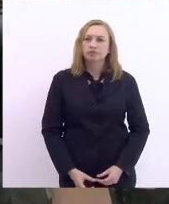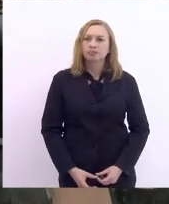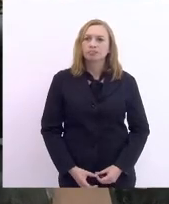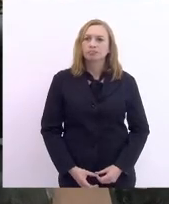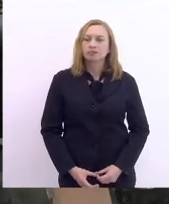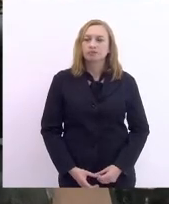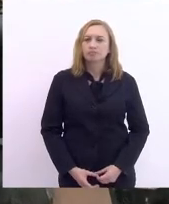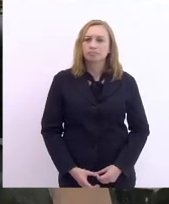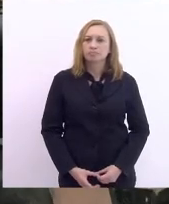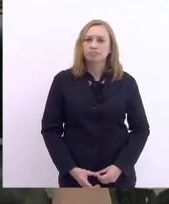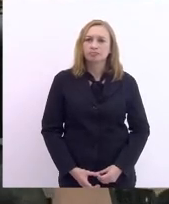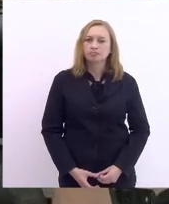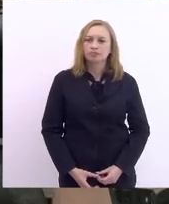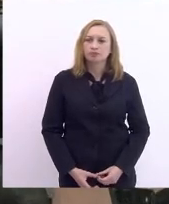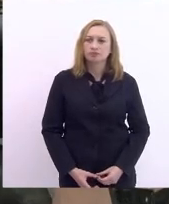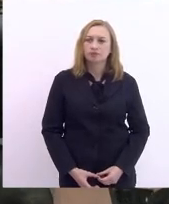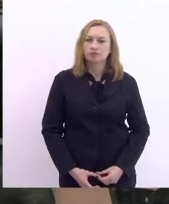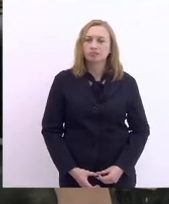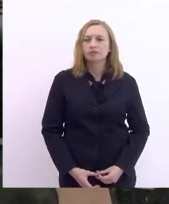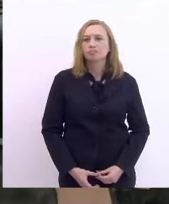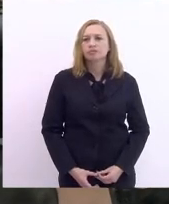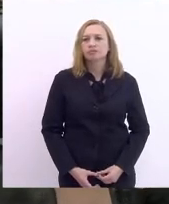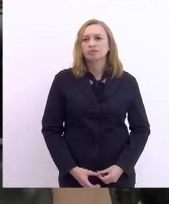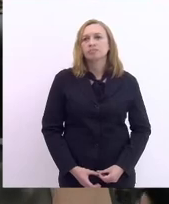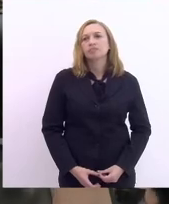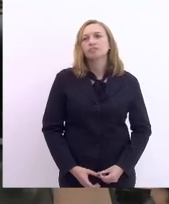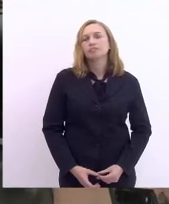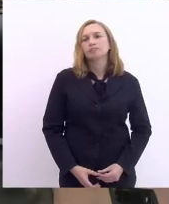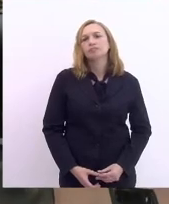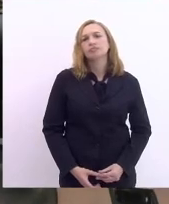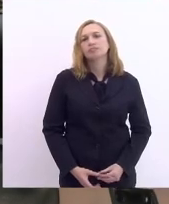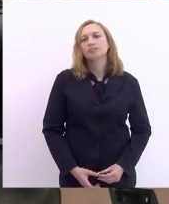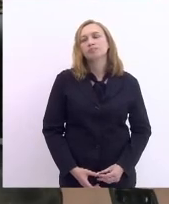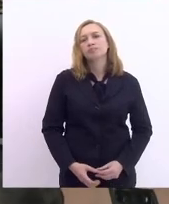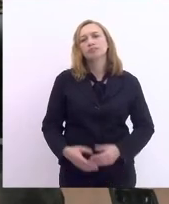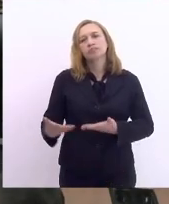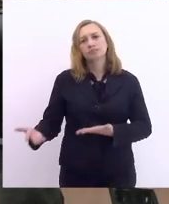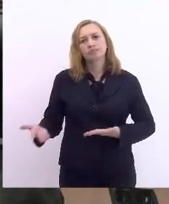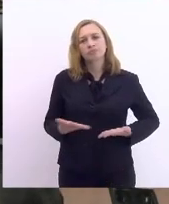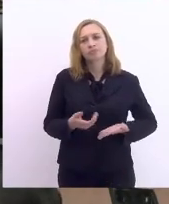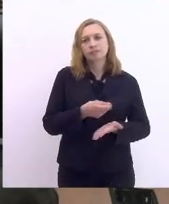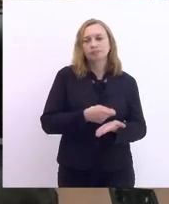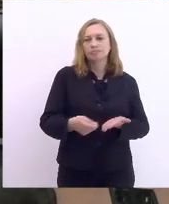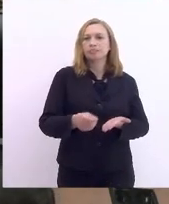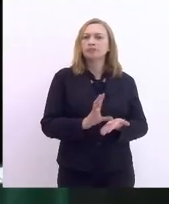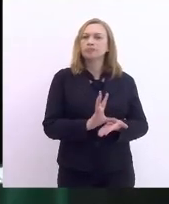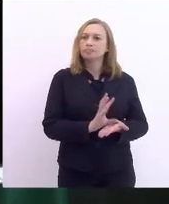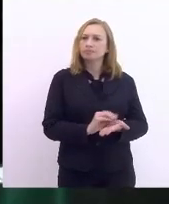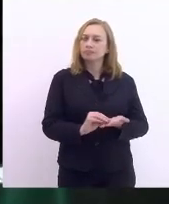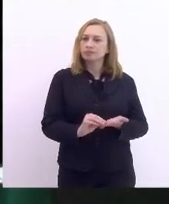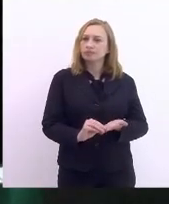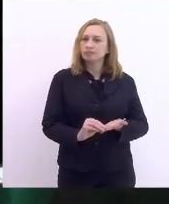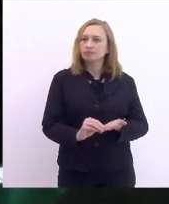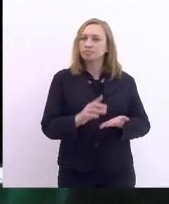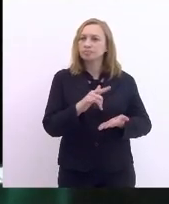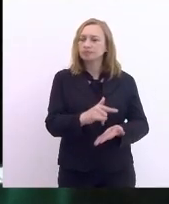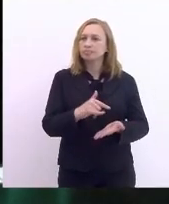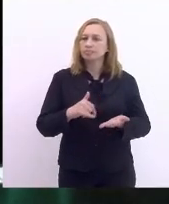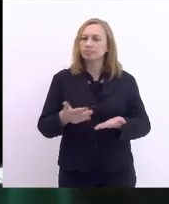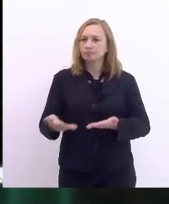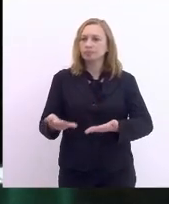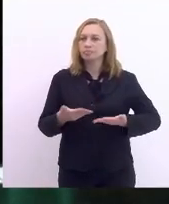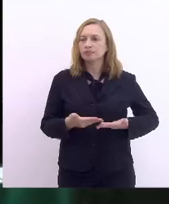e agora o convidamos para assinar a ata e receber o termo de posse